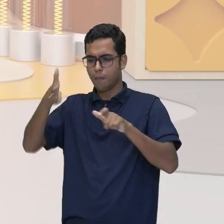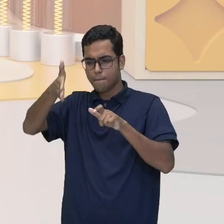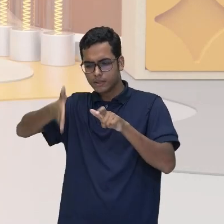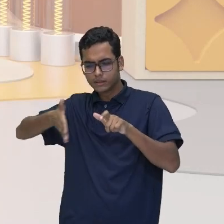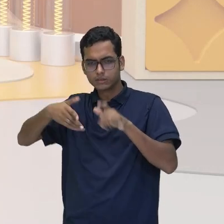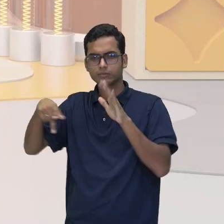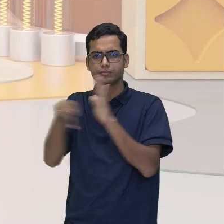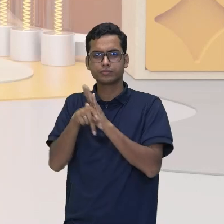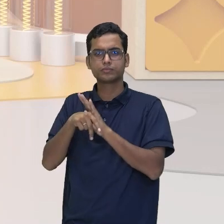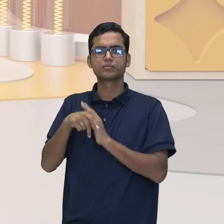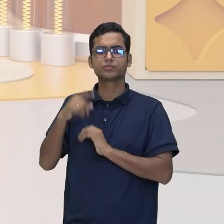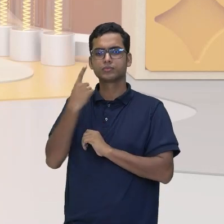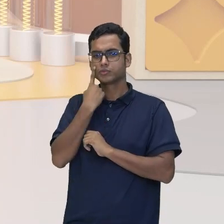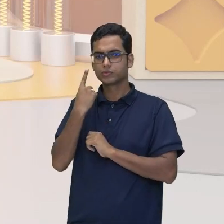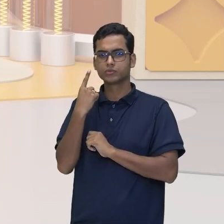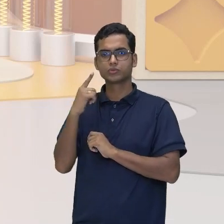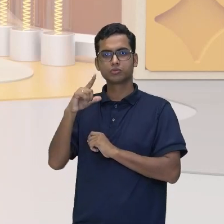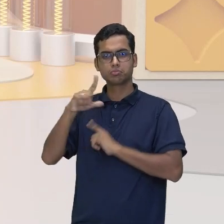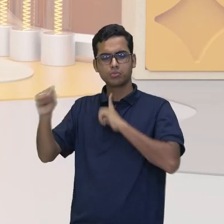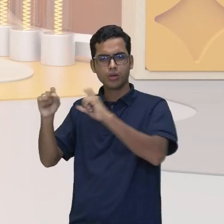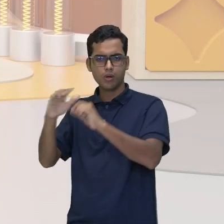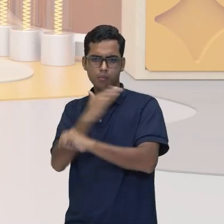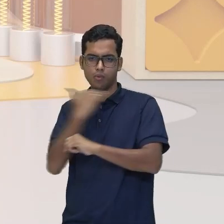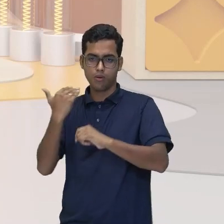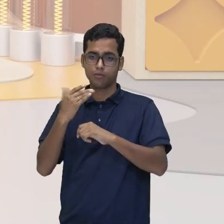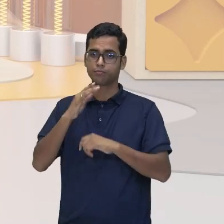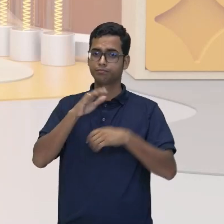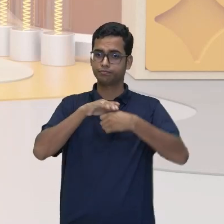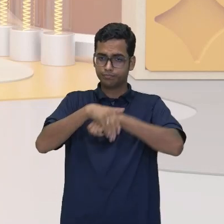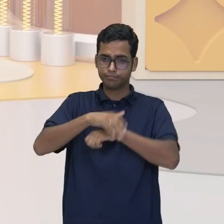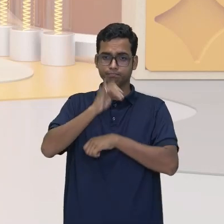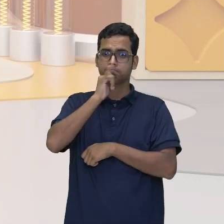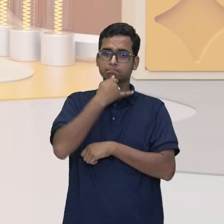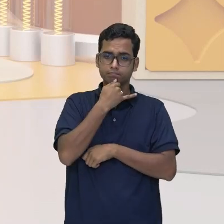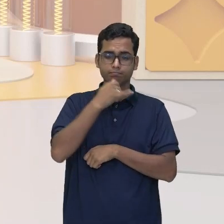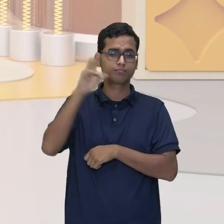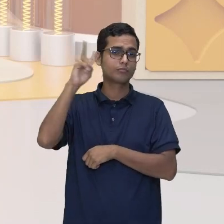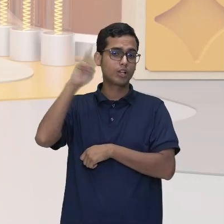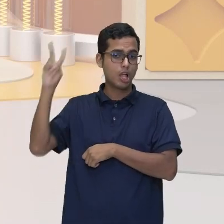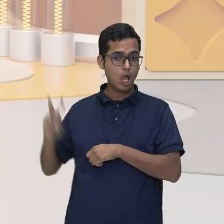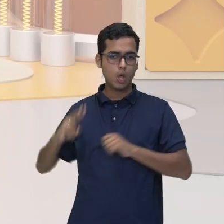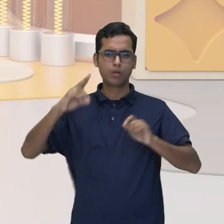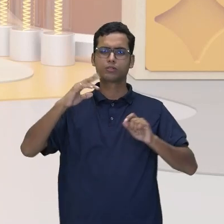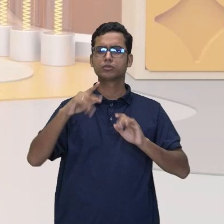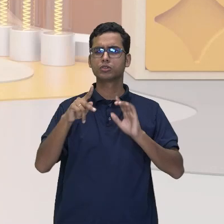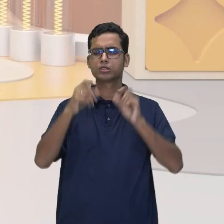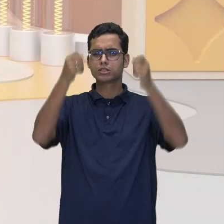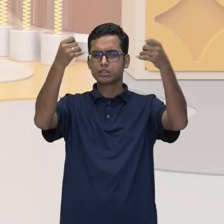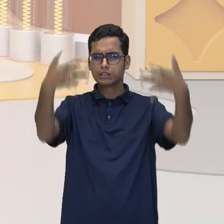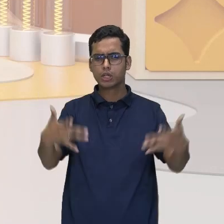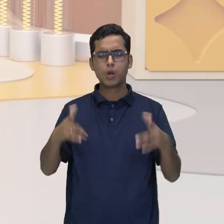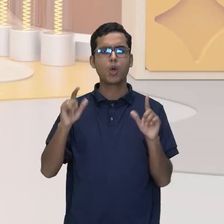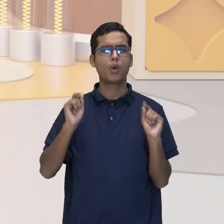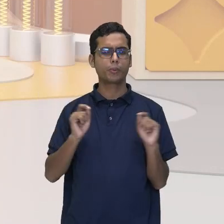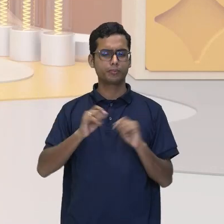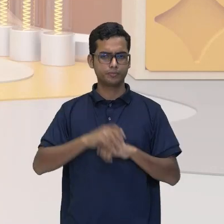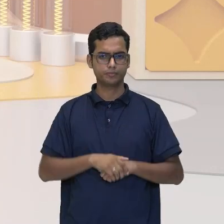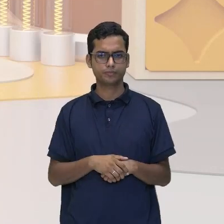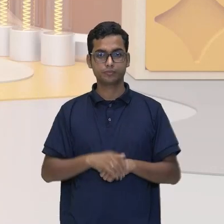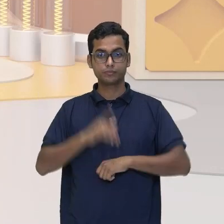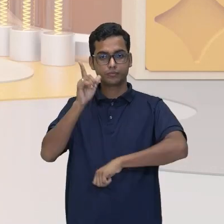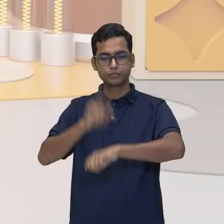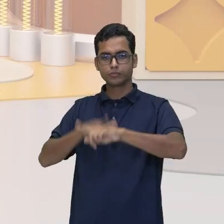como La Noche Triste ou A Noite Triste. Diz a lenda, diz alguns relatos que durante a